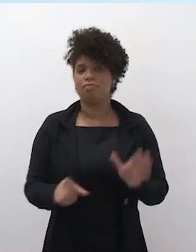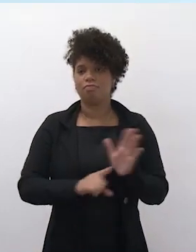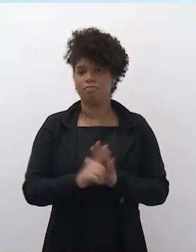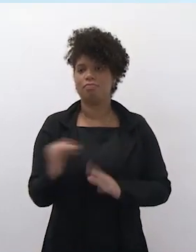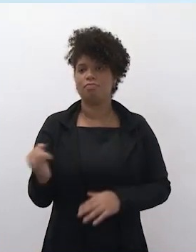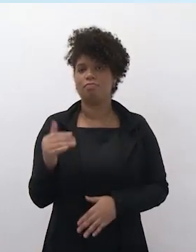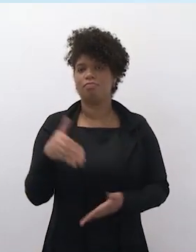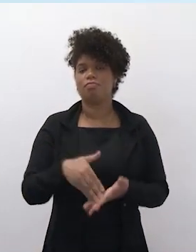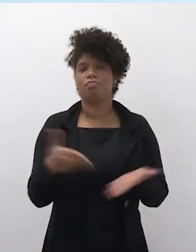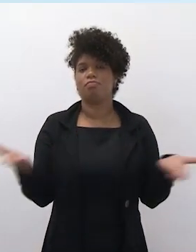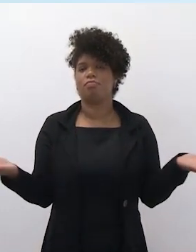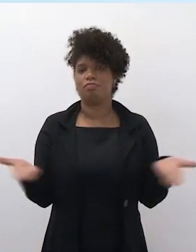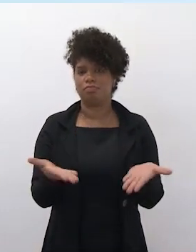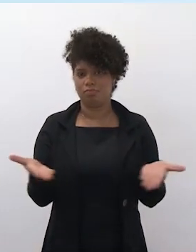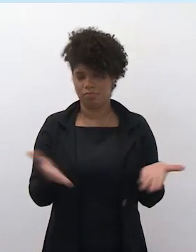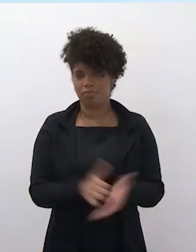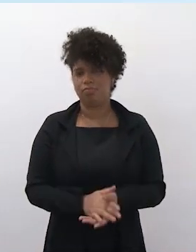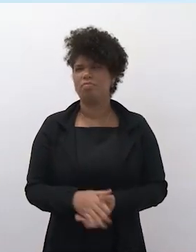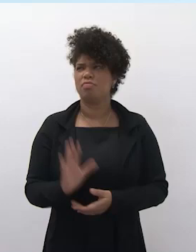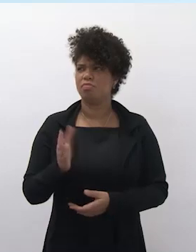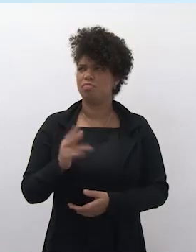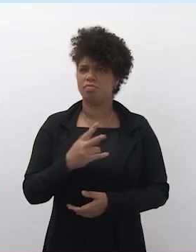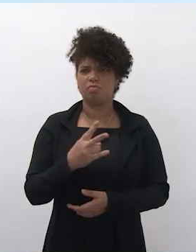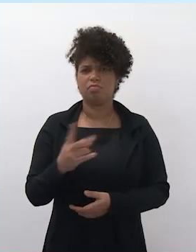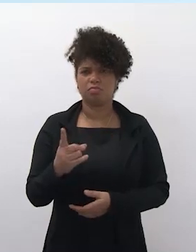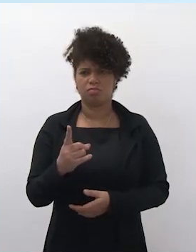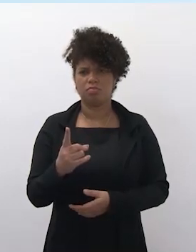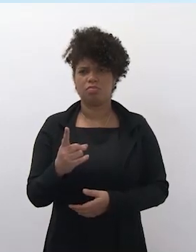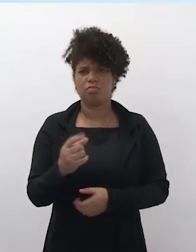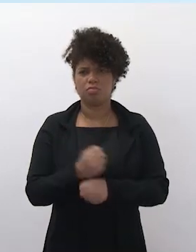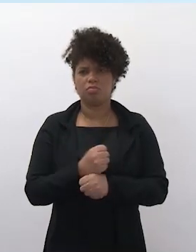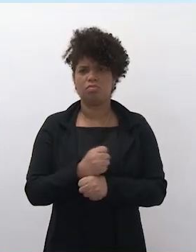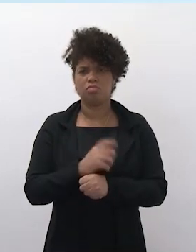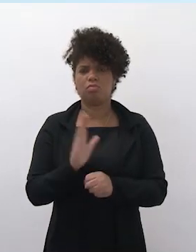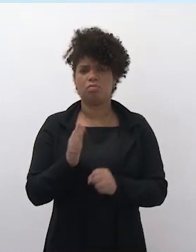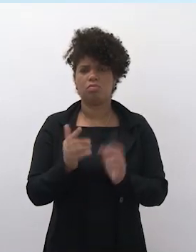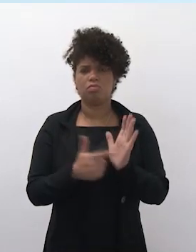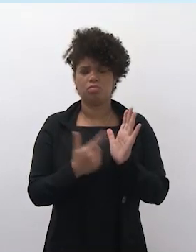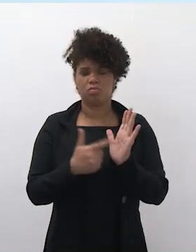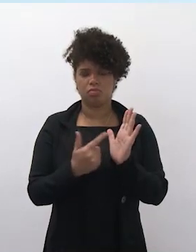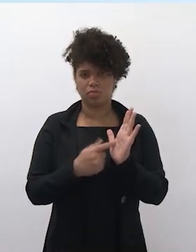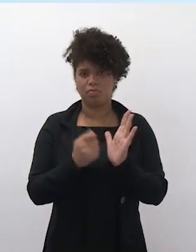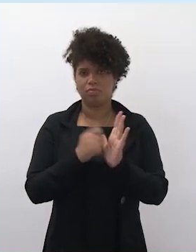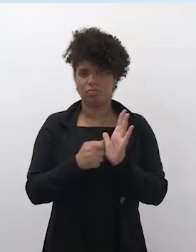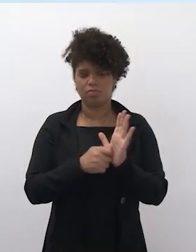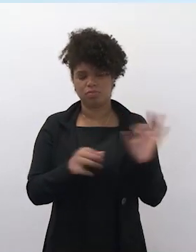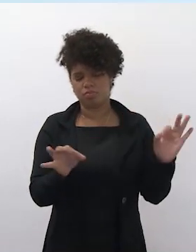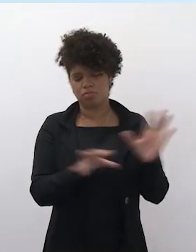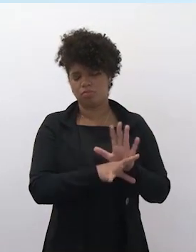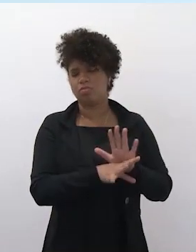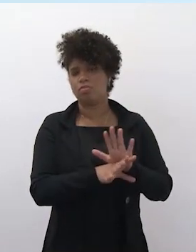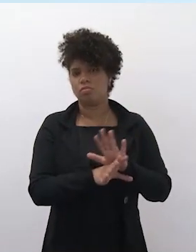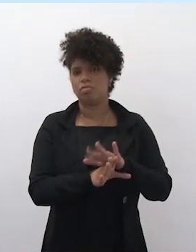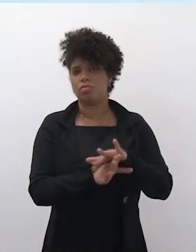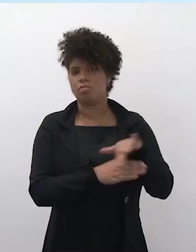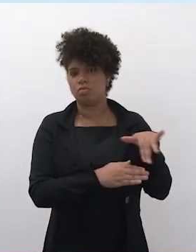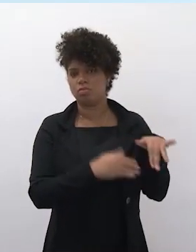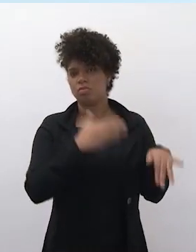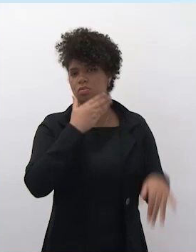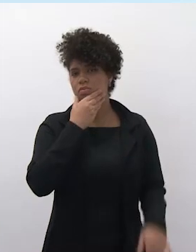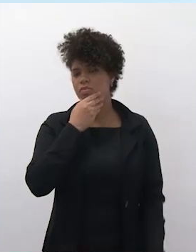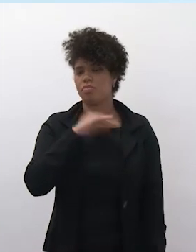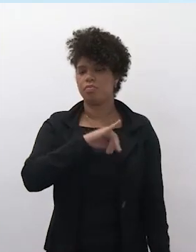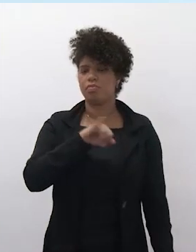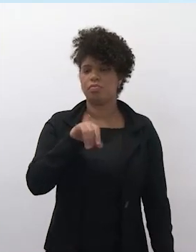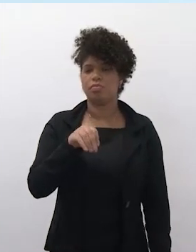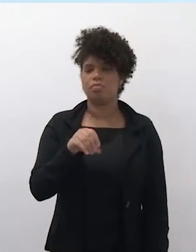até hoje. Então já faz o quê? 21 anos de escrita desse livro E essa pergunta que o José Murilo de